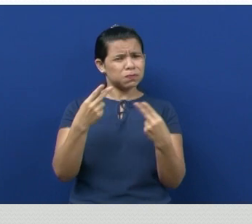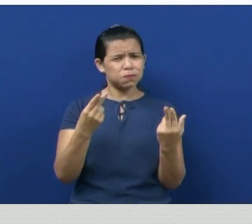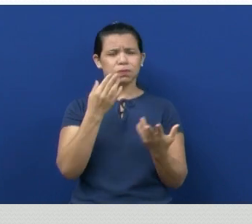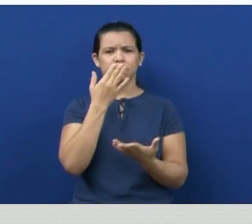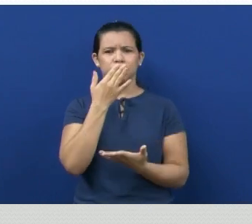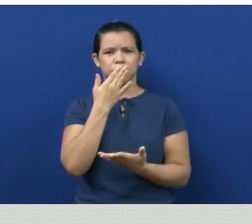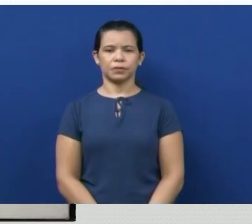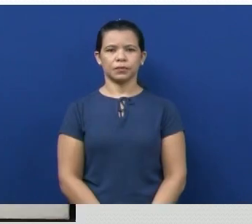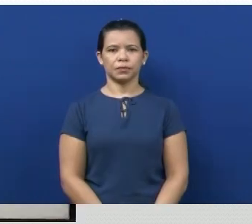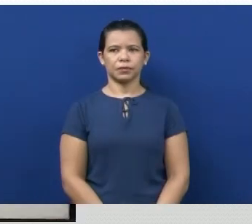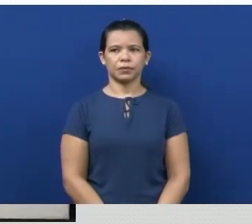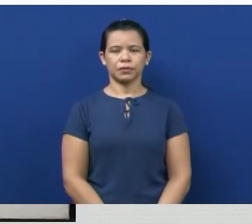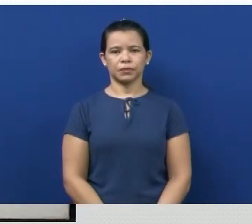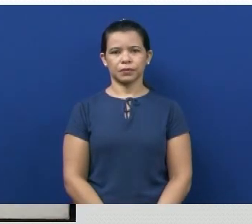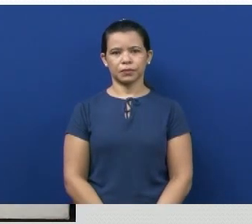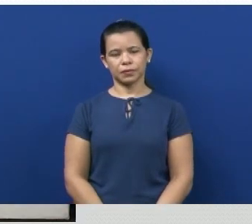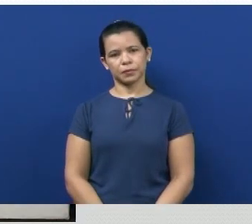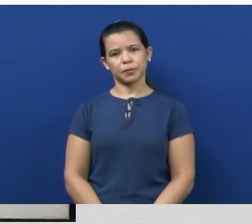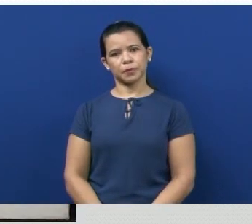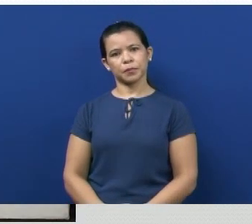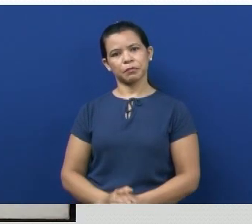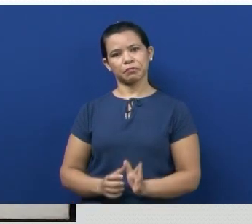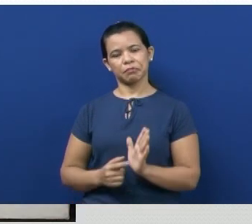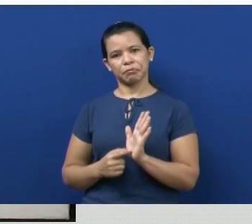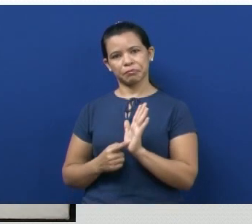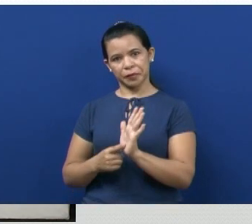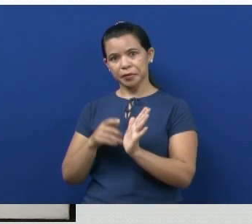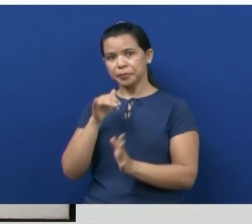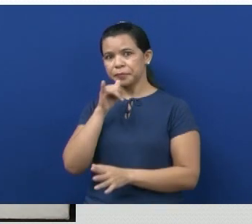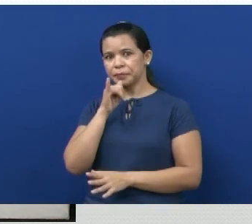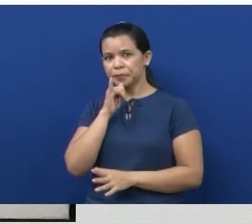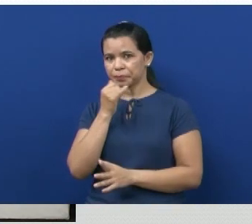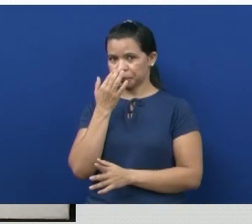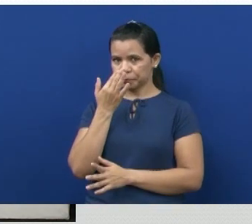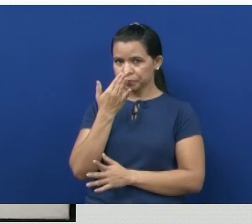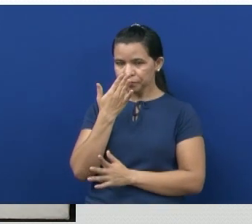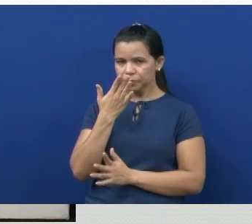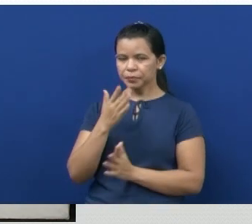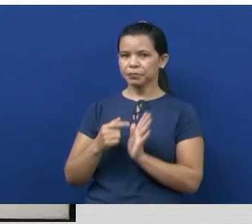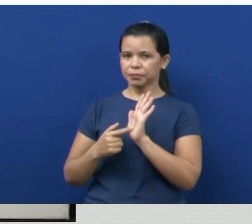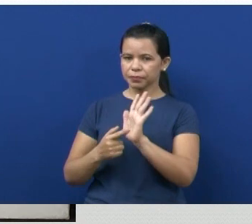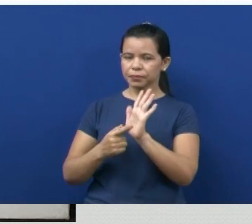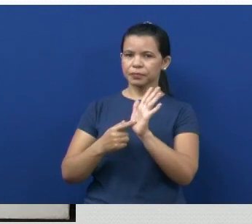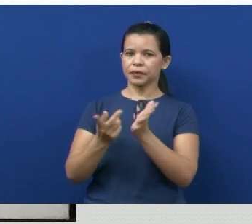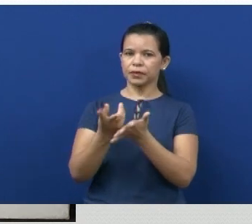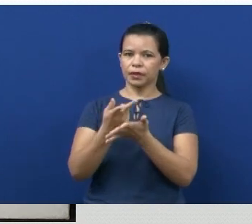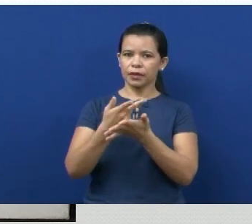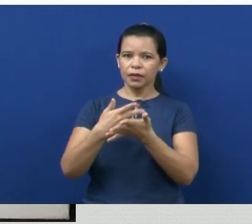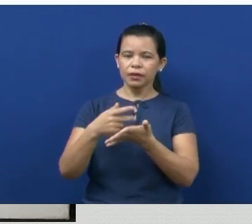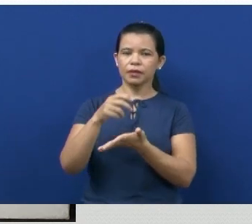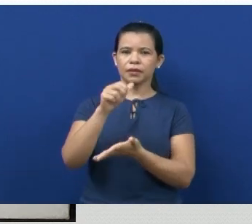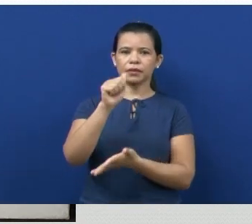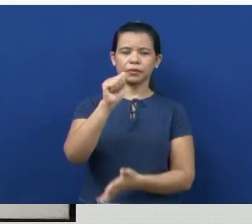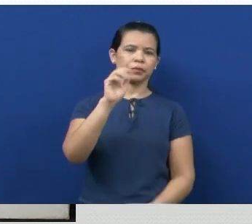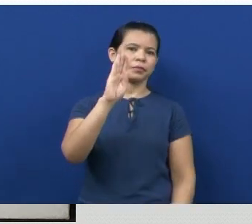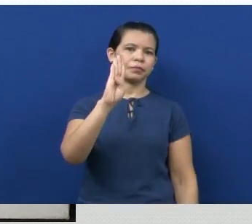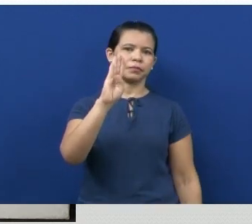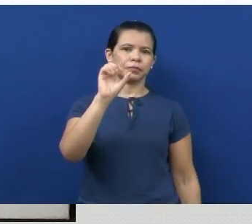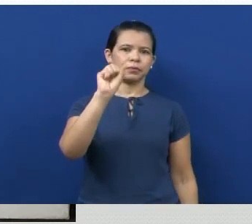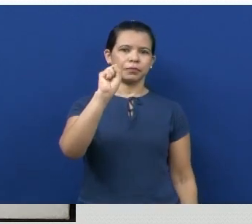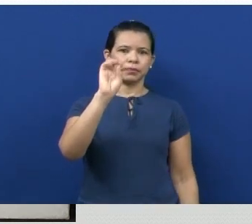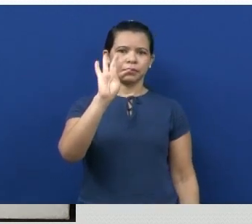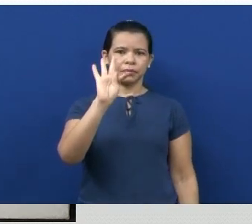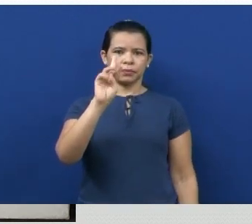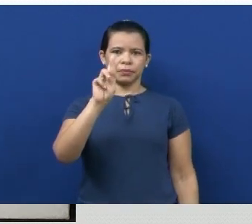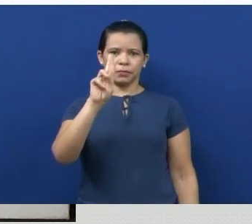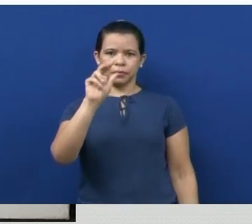círculo cromático. E para falarmos de cores, nós vamos falar sobre a arte abstrata. Acompanhem comigo na tela. Nós vamos falar